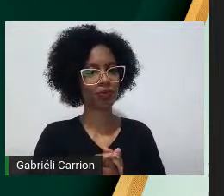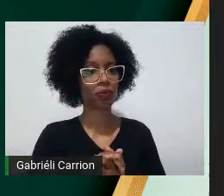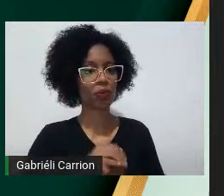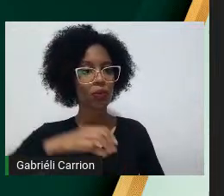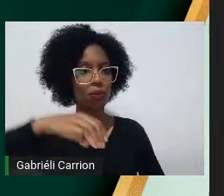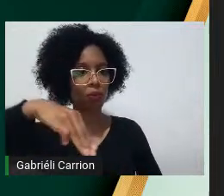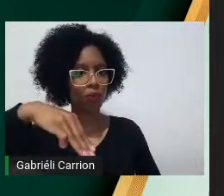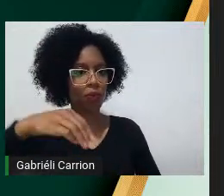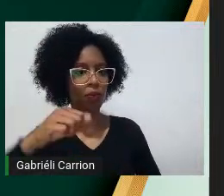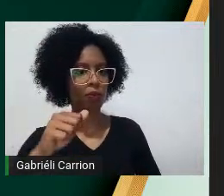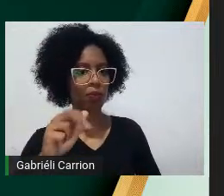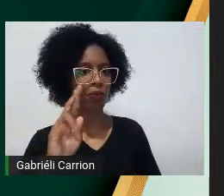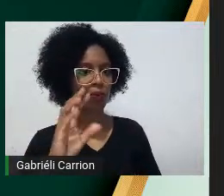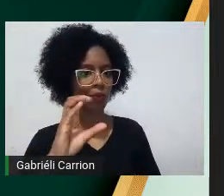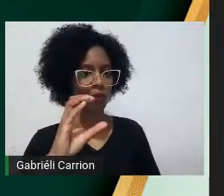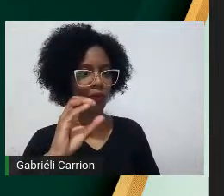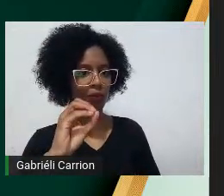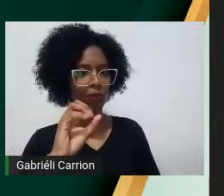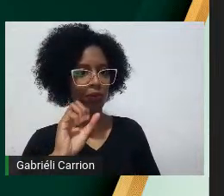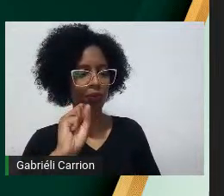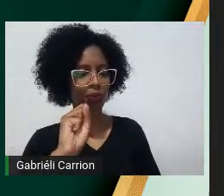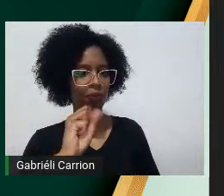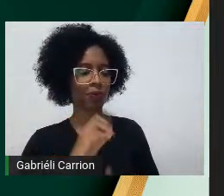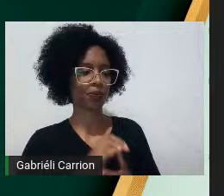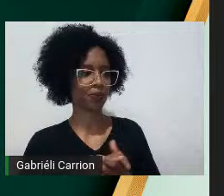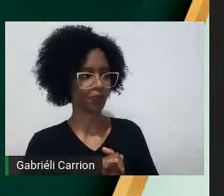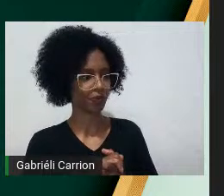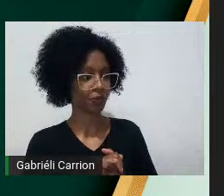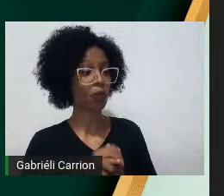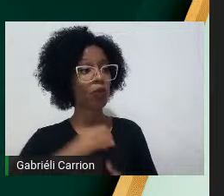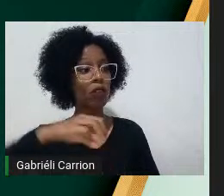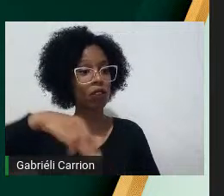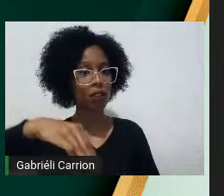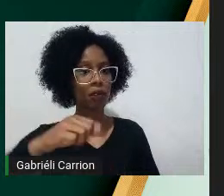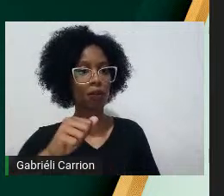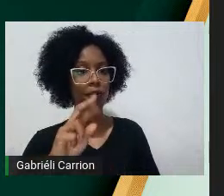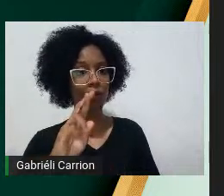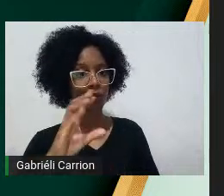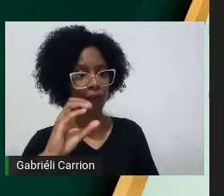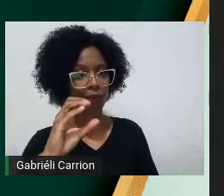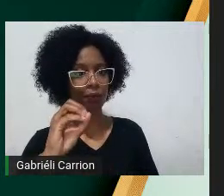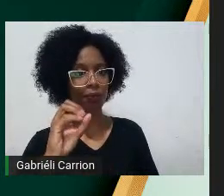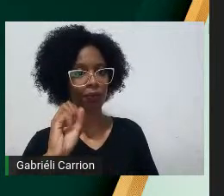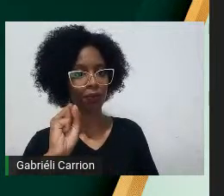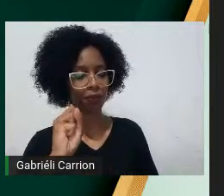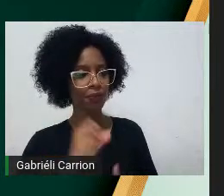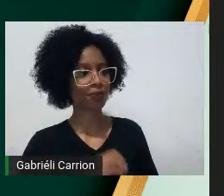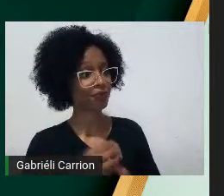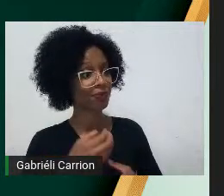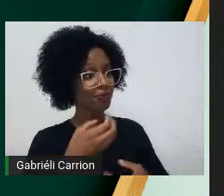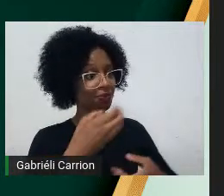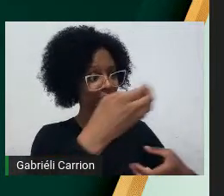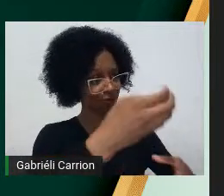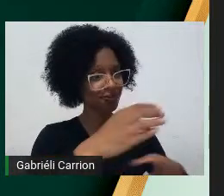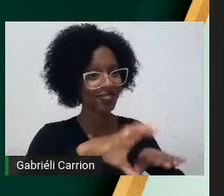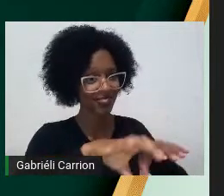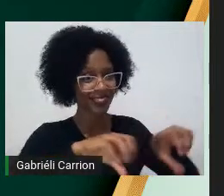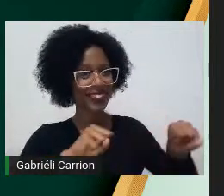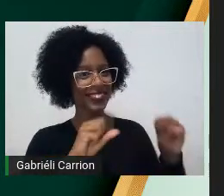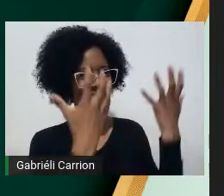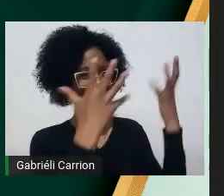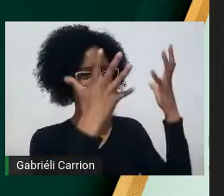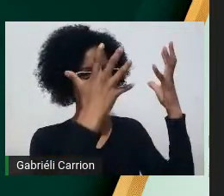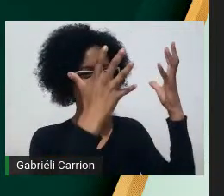Marcos Felipe Galvão Neves. Marcos Felipe Galvão Neves. Confira o tio Grau.